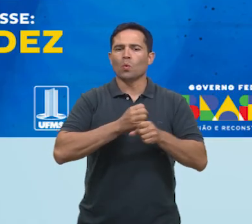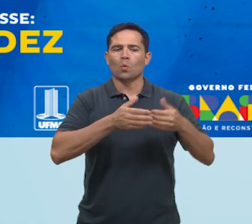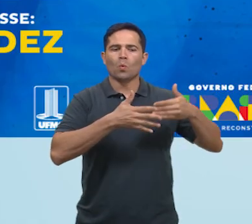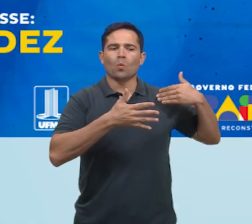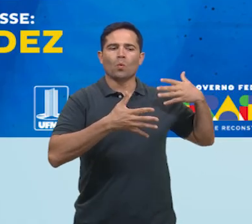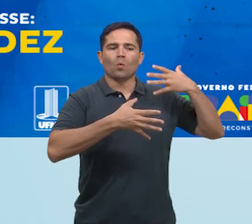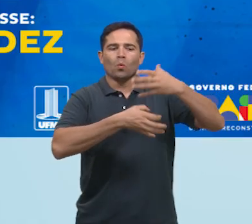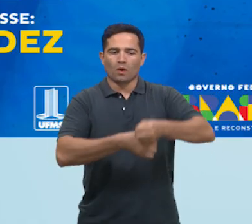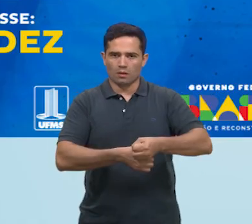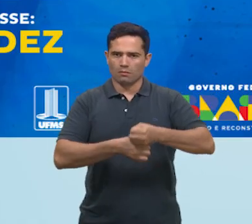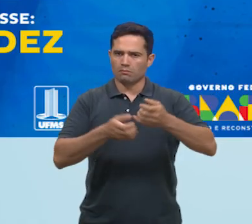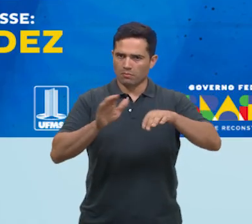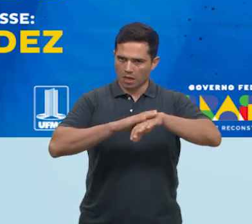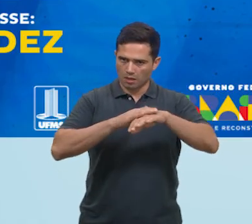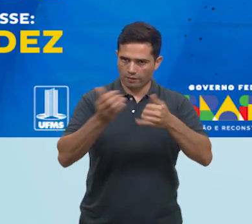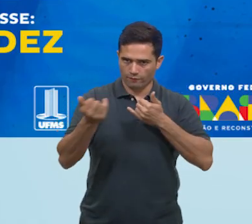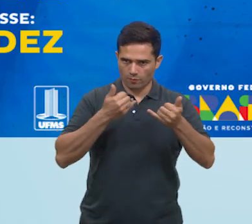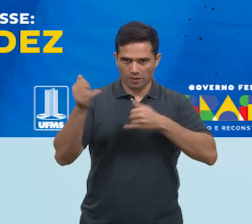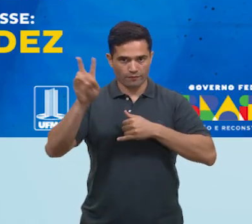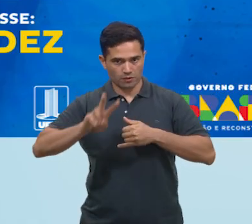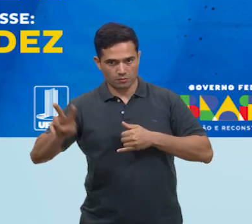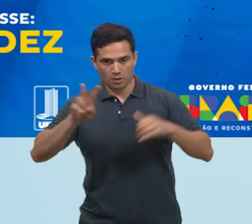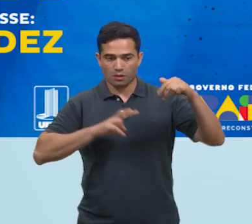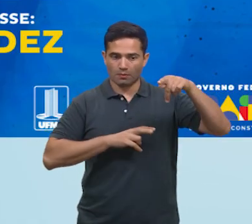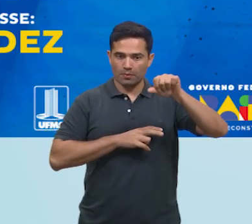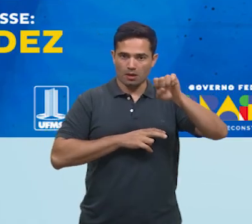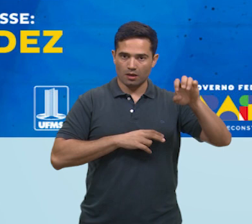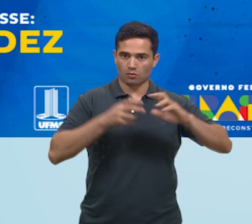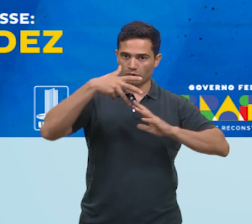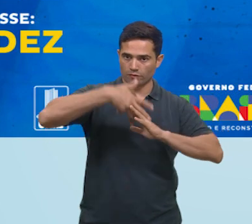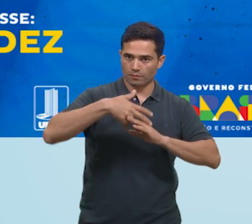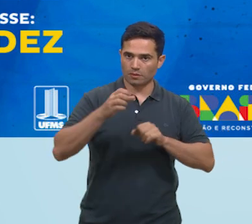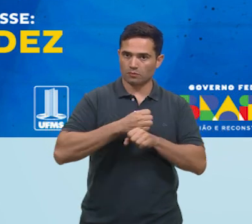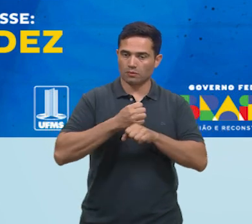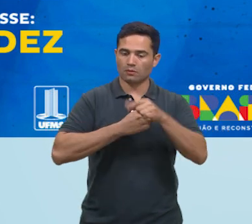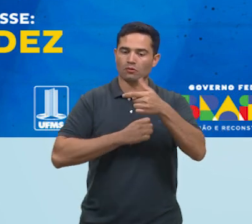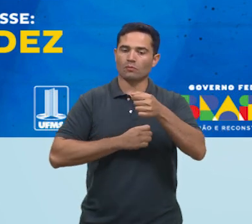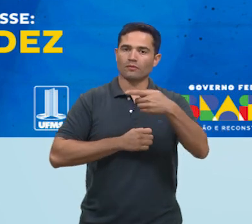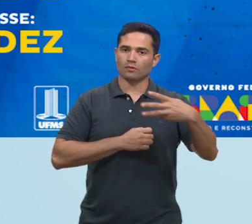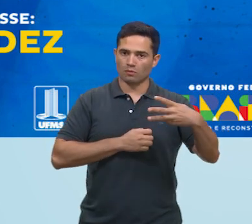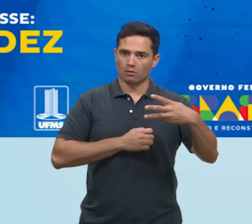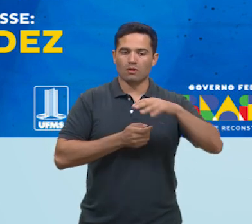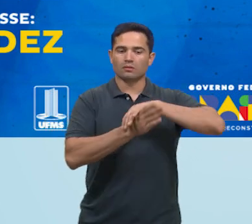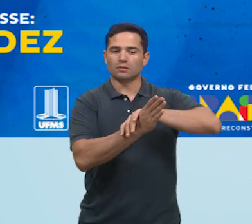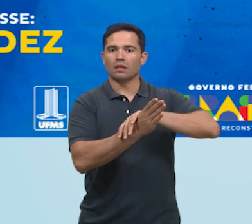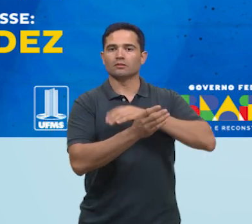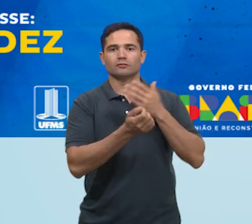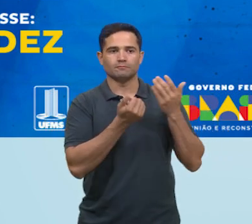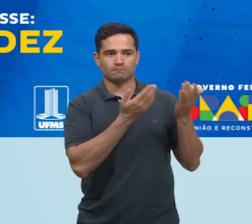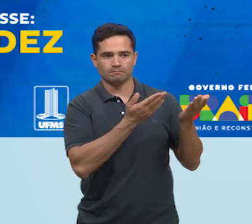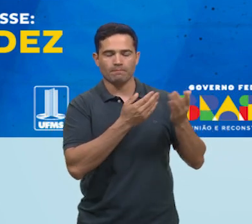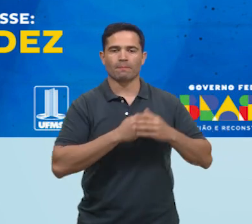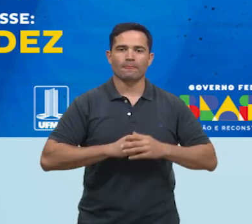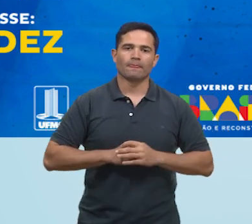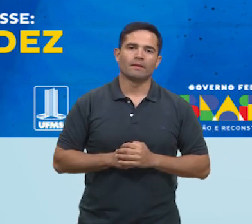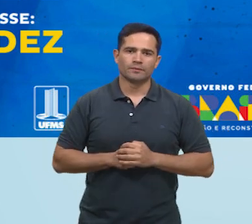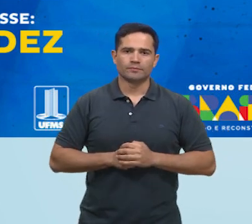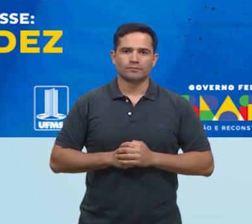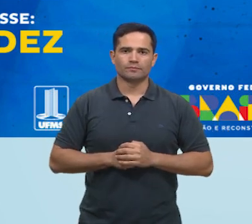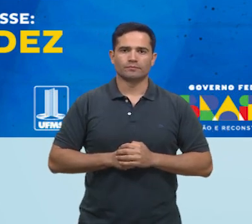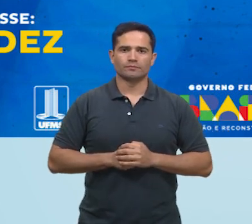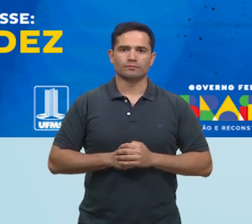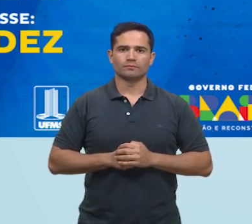para mais informações sobre o vestibular e o passe o FMS 2024 acesse ingresso ponto